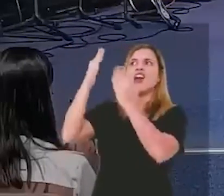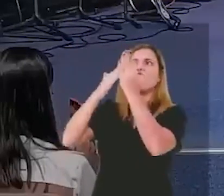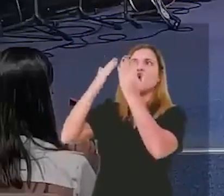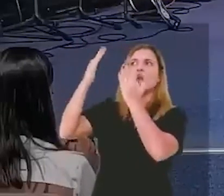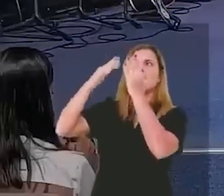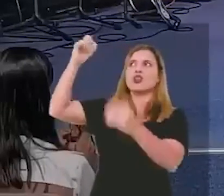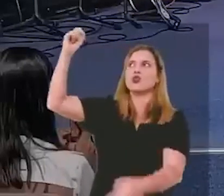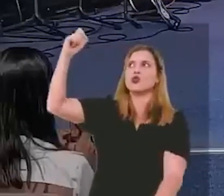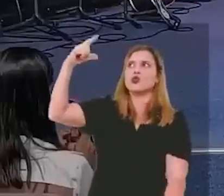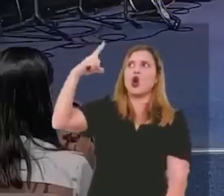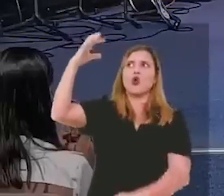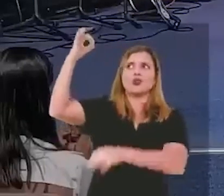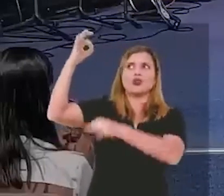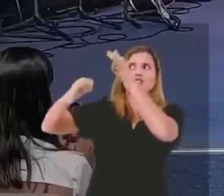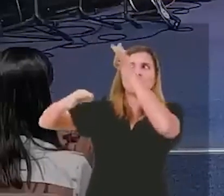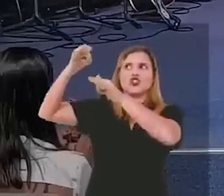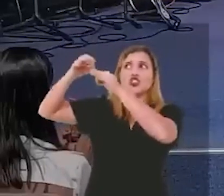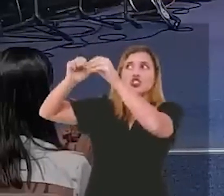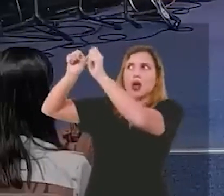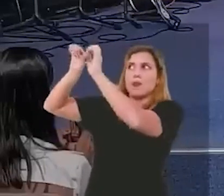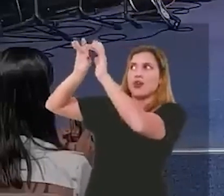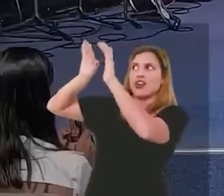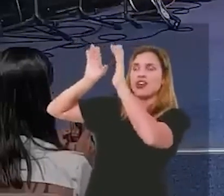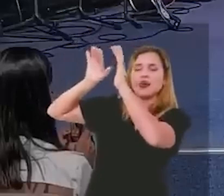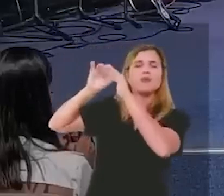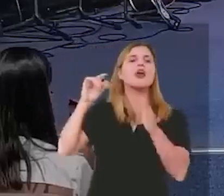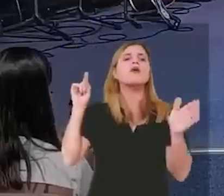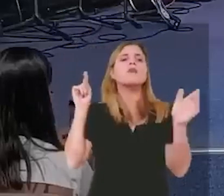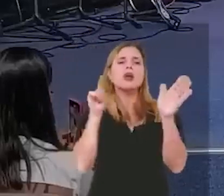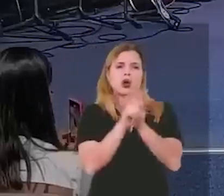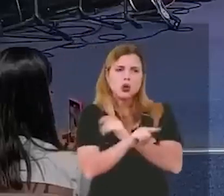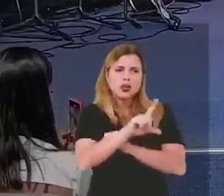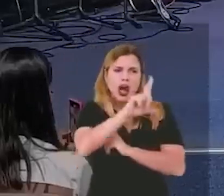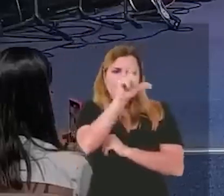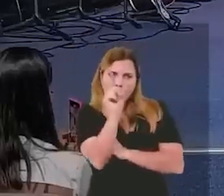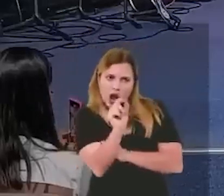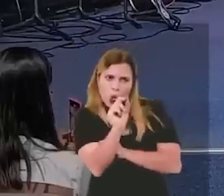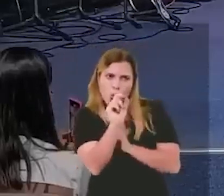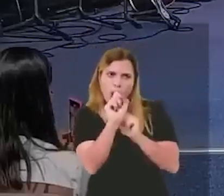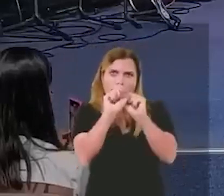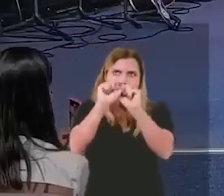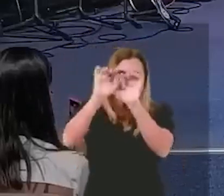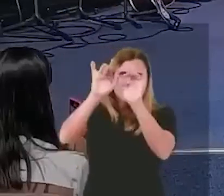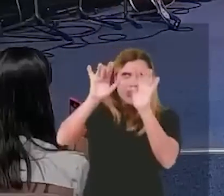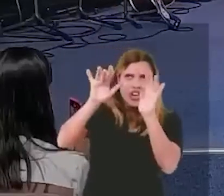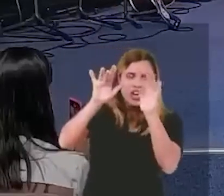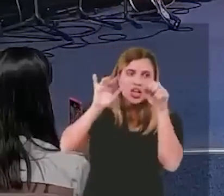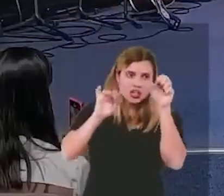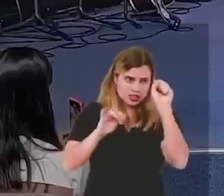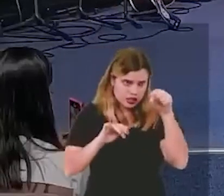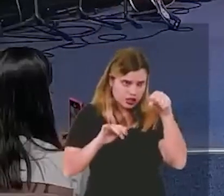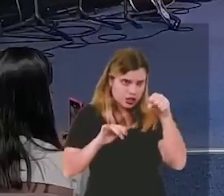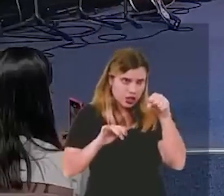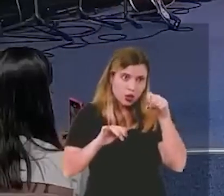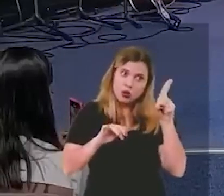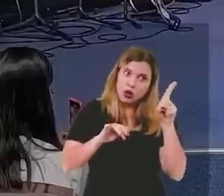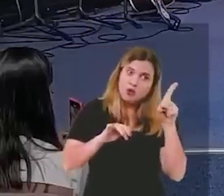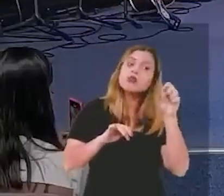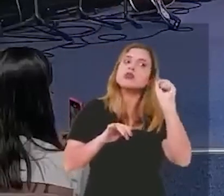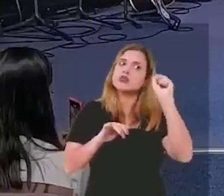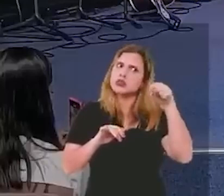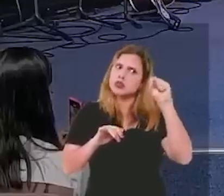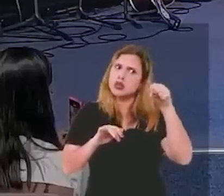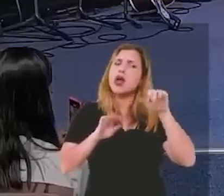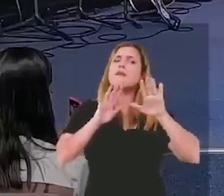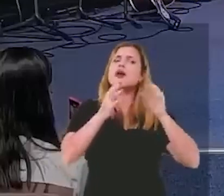Segunda pergunta, André: a lua brilha? E a resposta é sim, a lua brilha. Mas como a